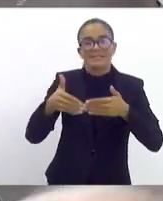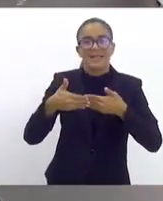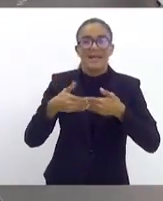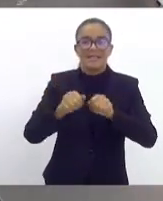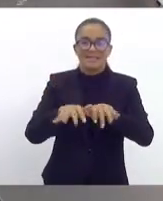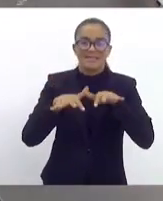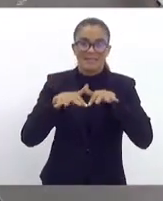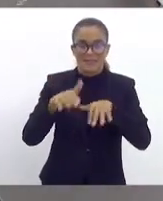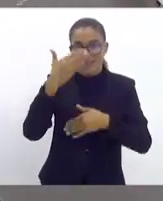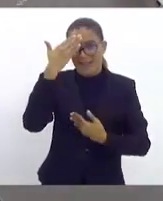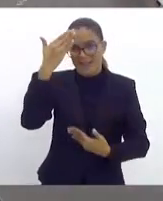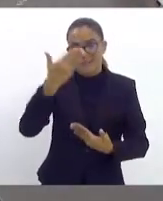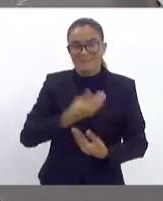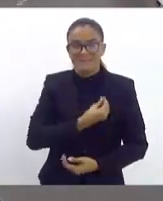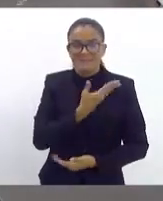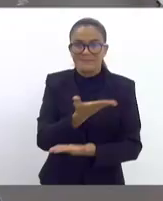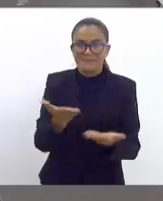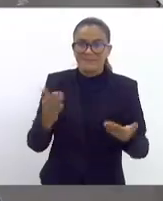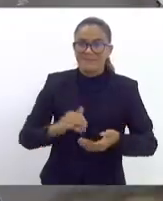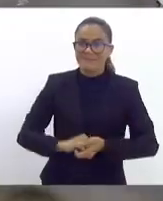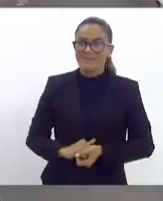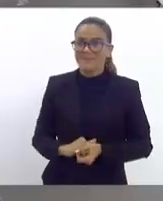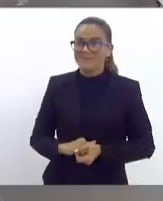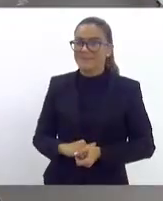a sessão agradeço a presença de todos